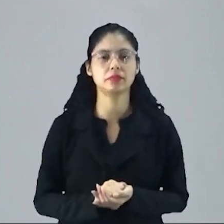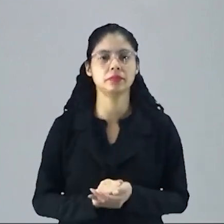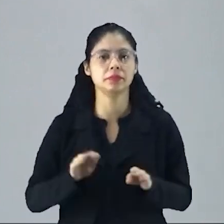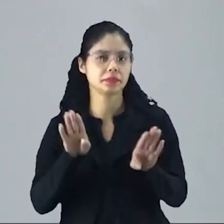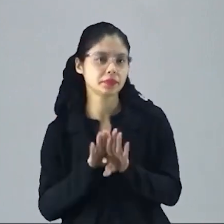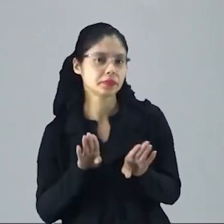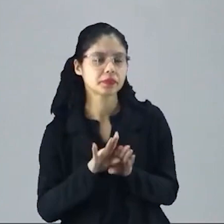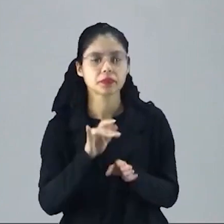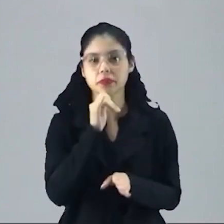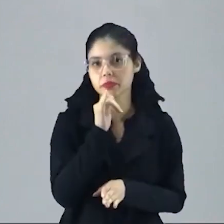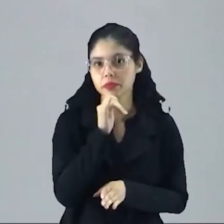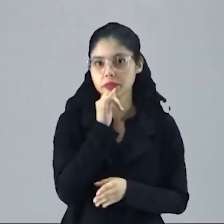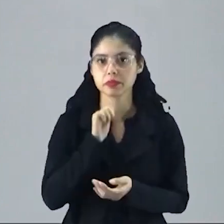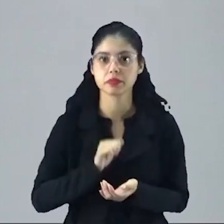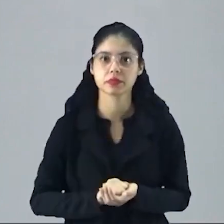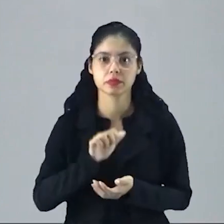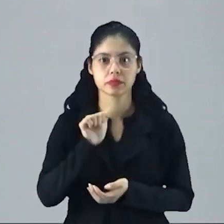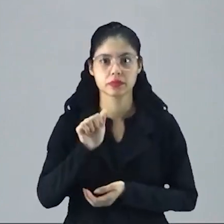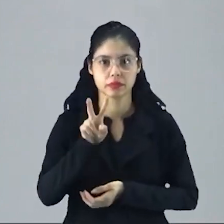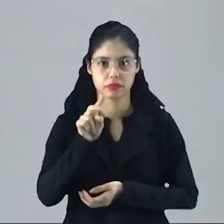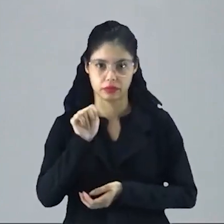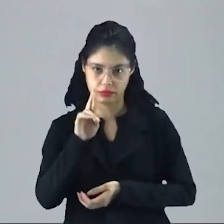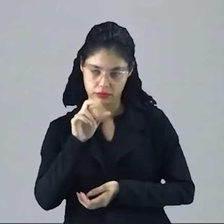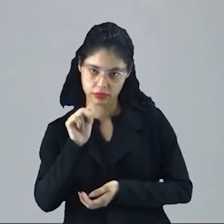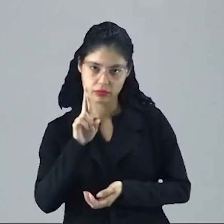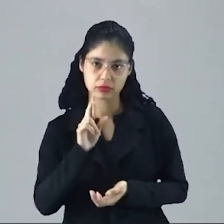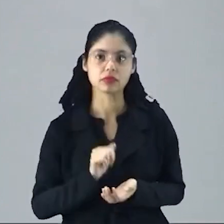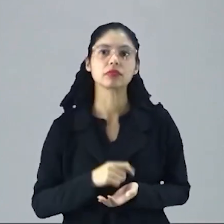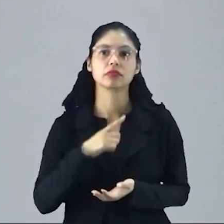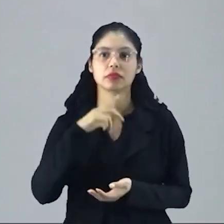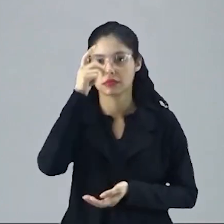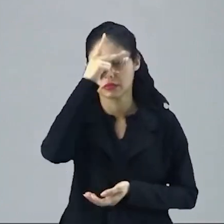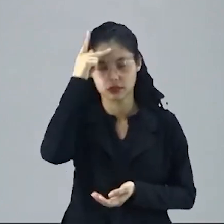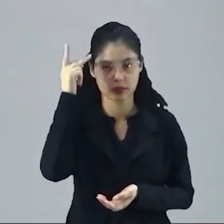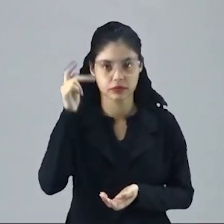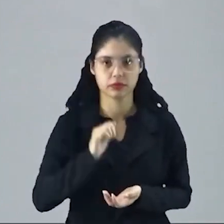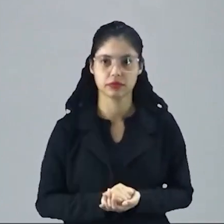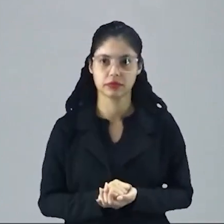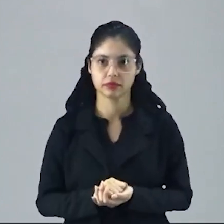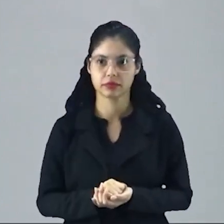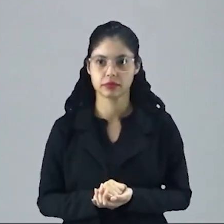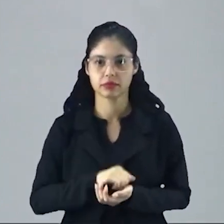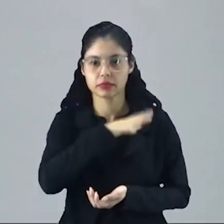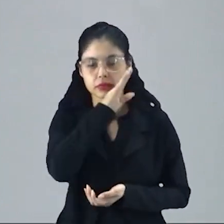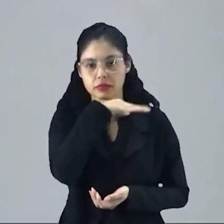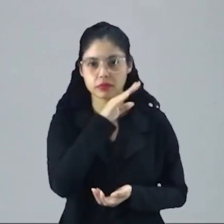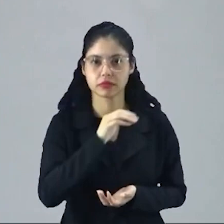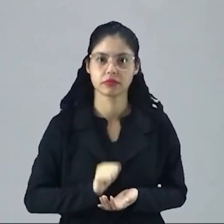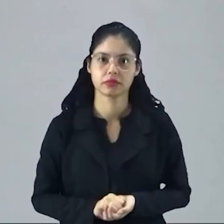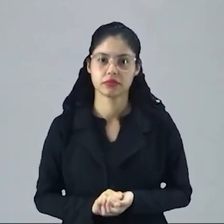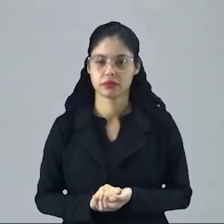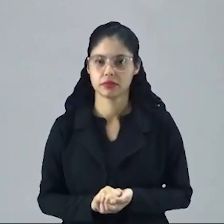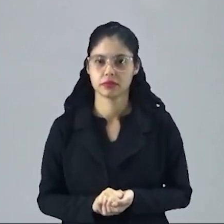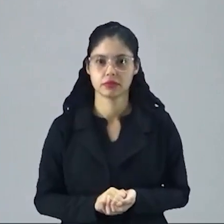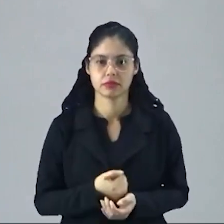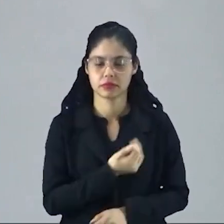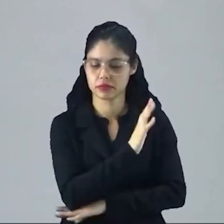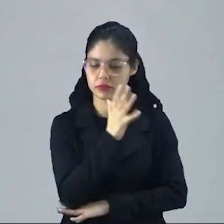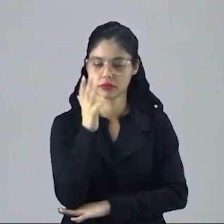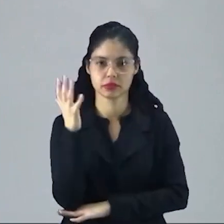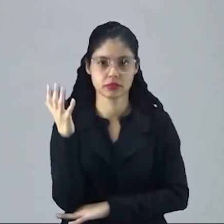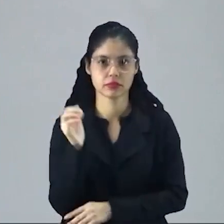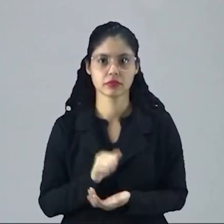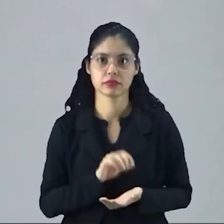costumo dar aquele exemplo daquele filme Avatar. O Avatar, ele tem pessoas, tem animais, né, tem